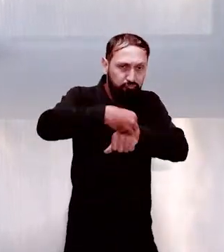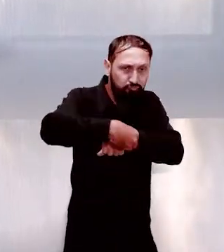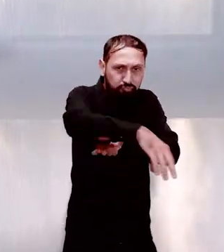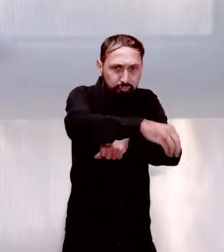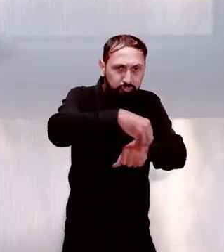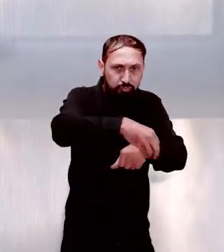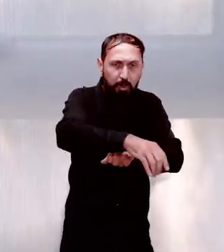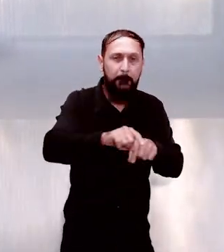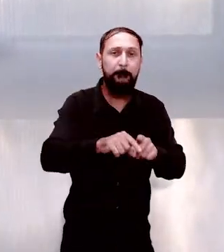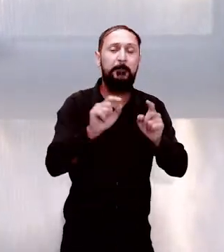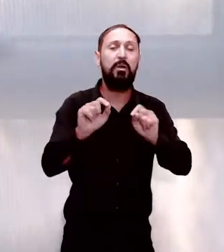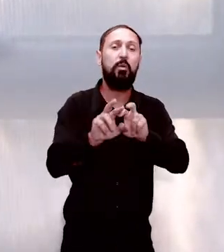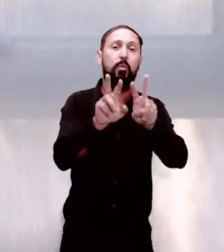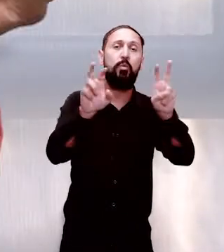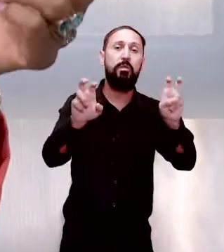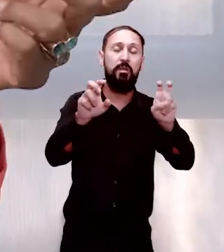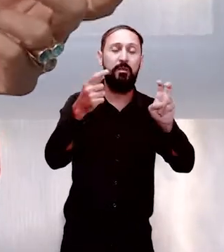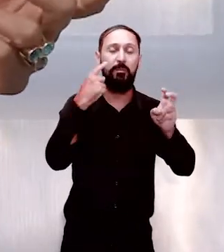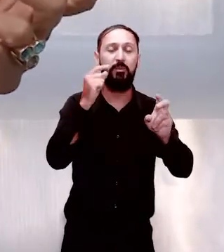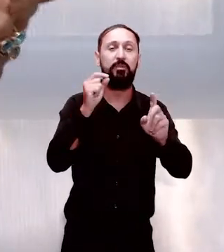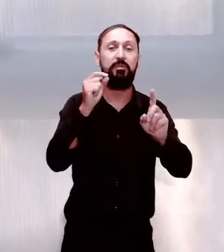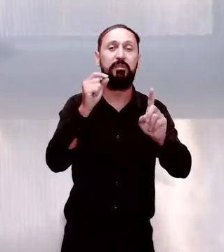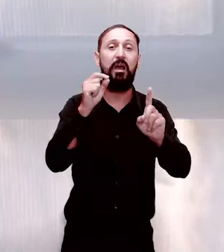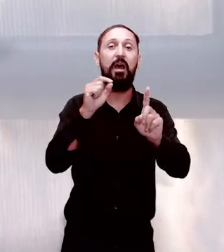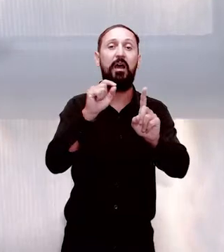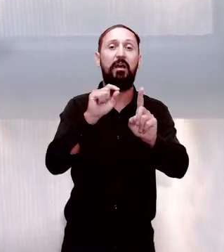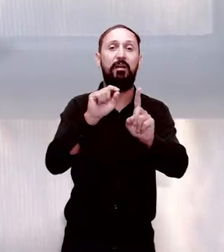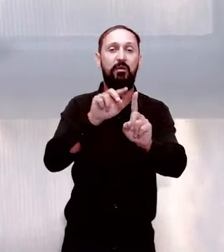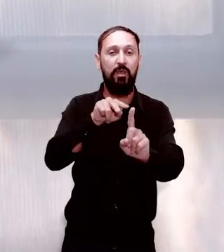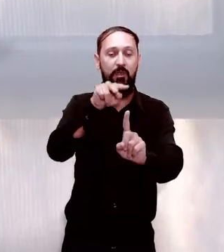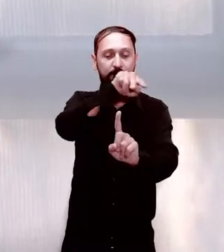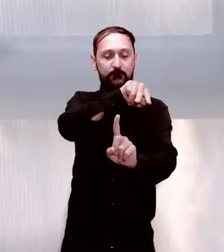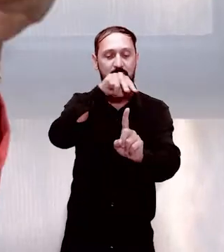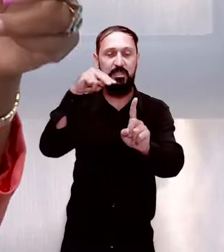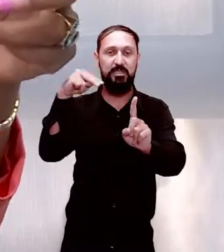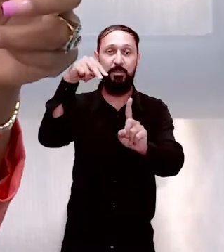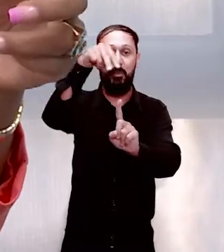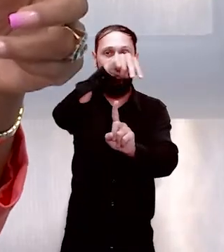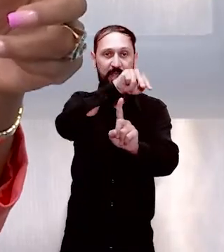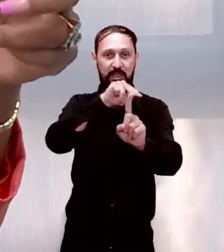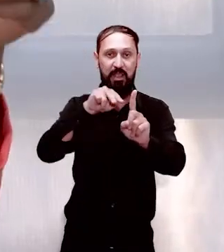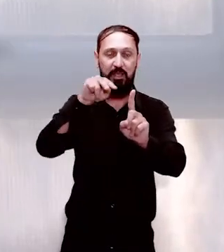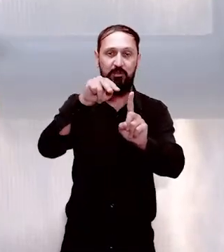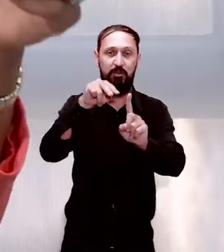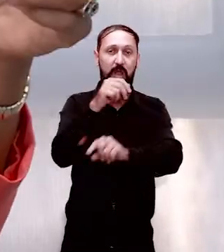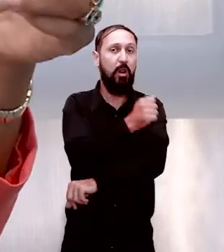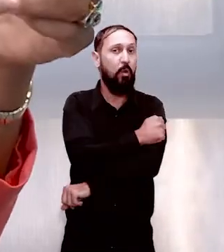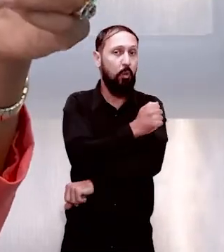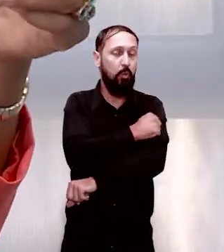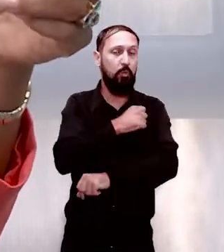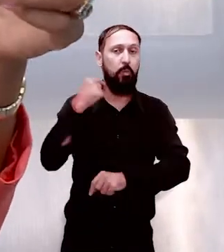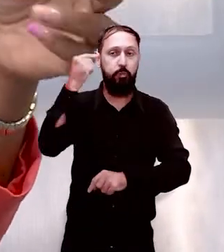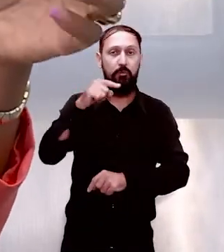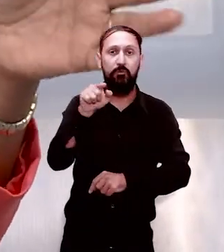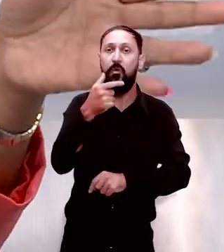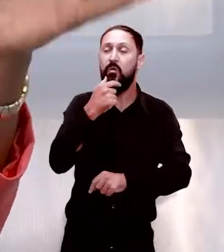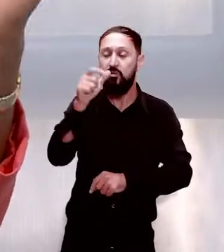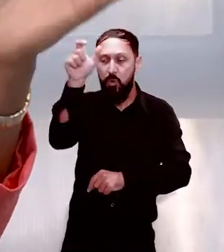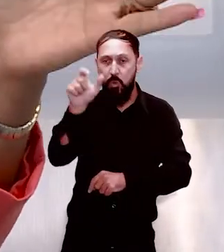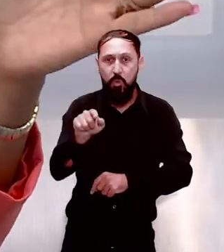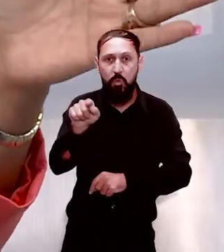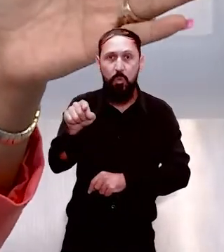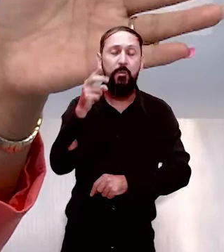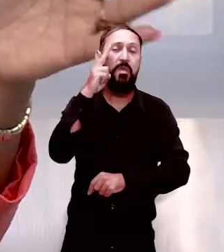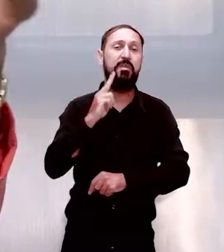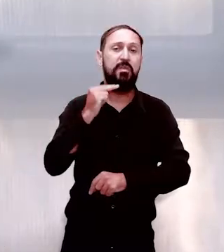mesmo. Agora, trazendo para a questão da visibilidade, é de suma importância, alunos do direito, ver você, um homem negro